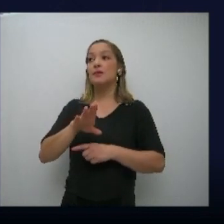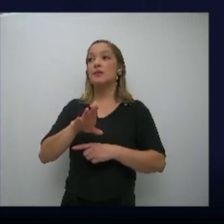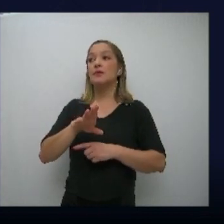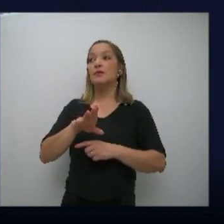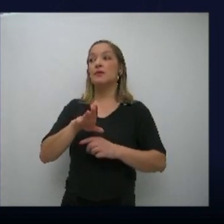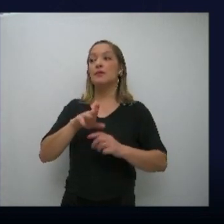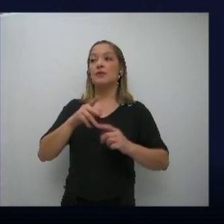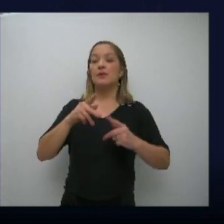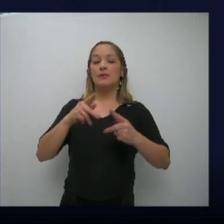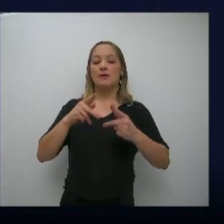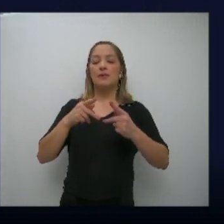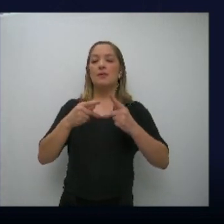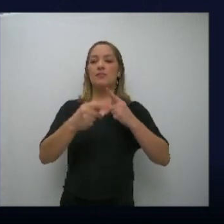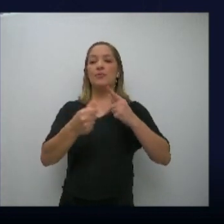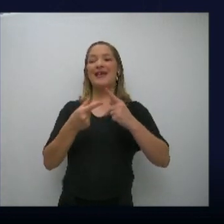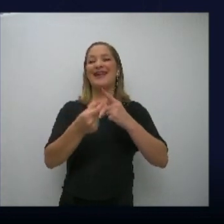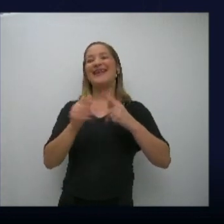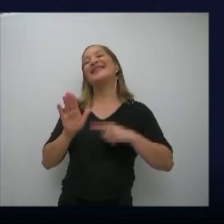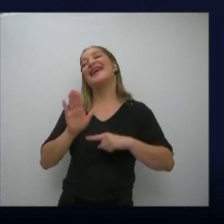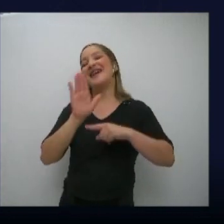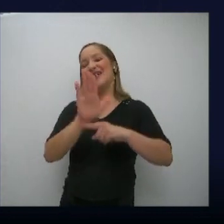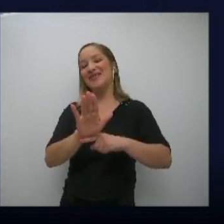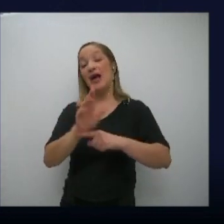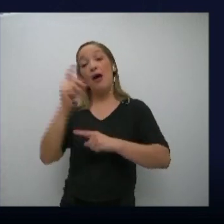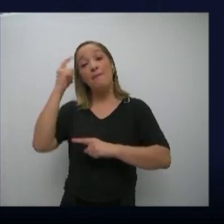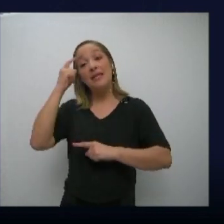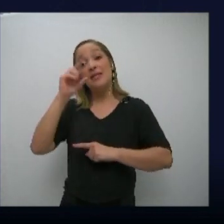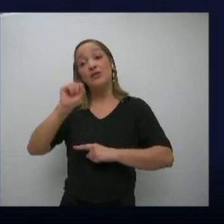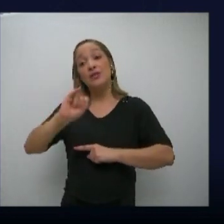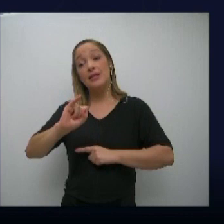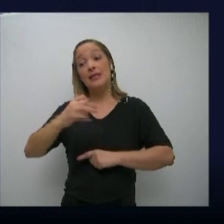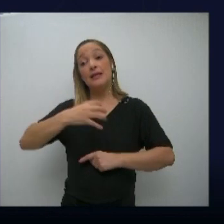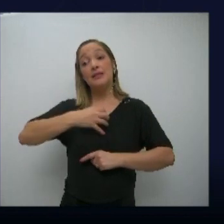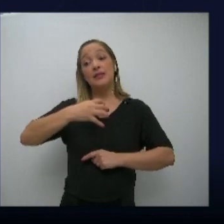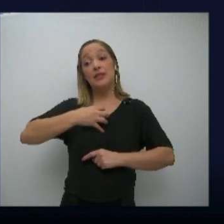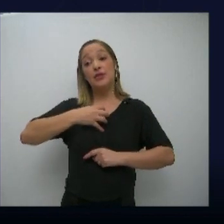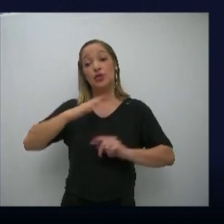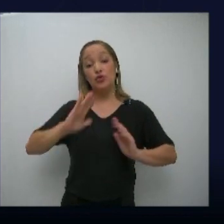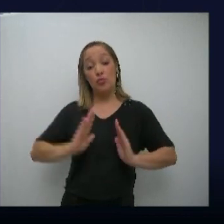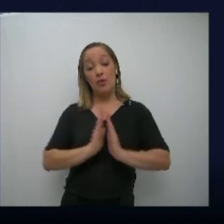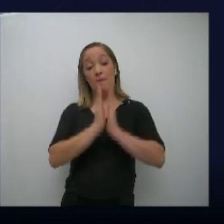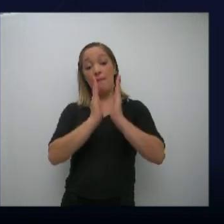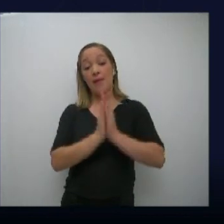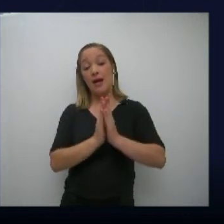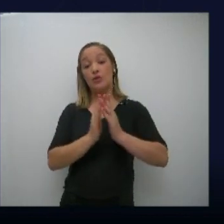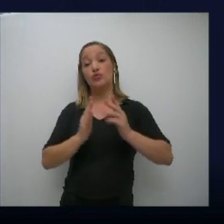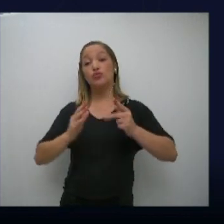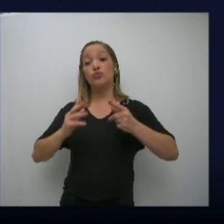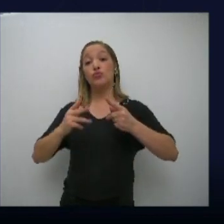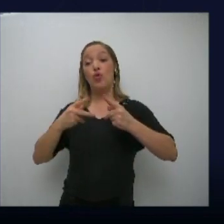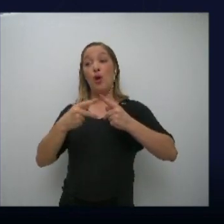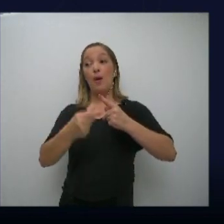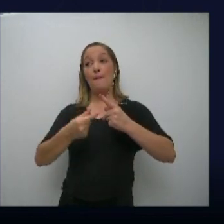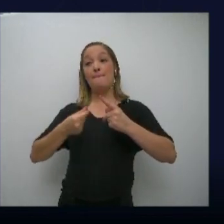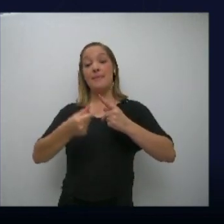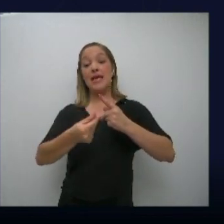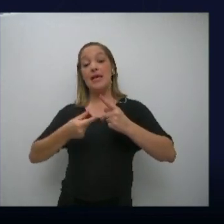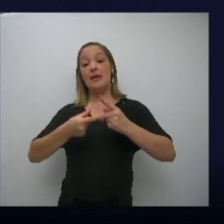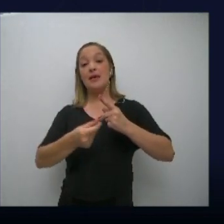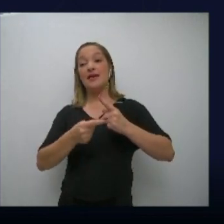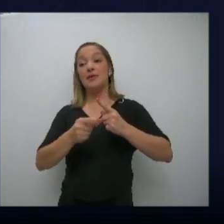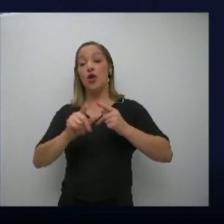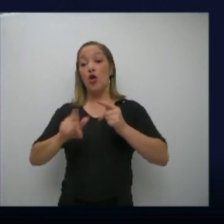investimentos aqui levar pensando um pouco faz sentido e Fabrício outra um pouco do impacto do Pixel o negócio do efeito